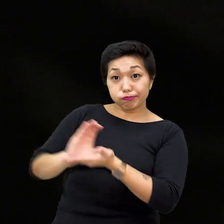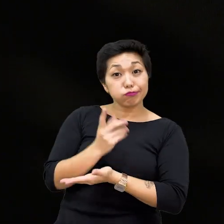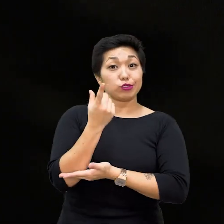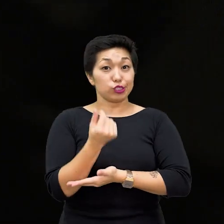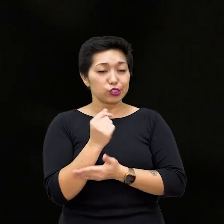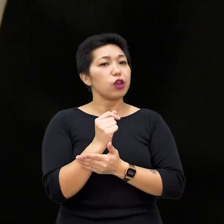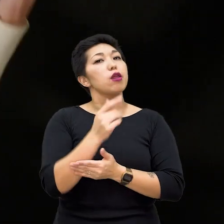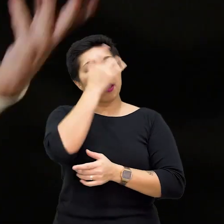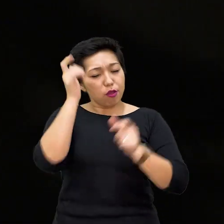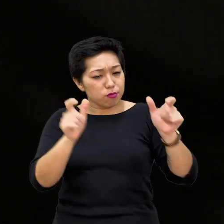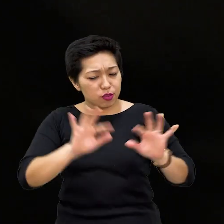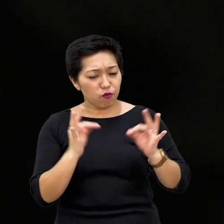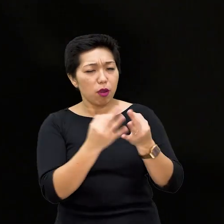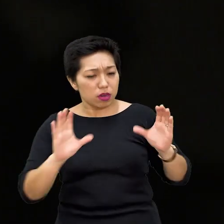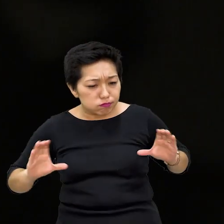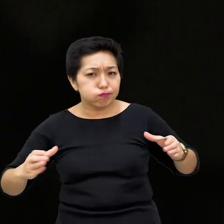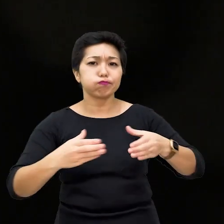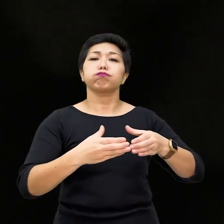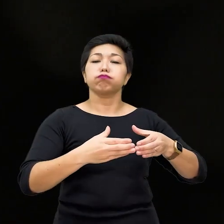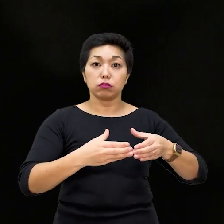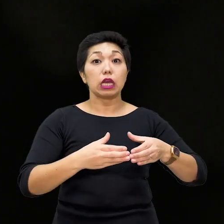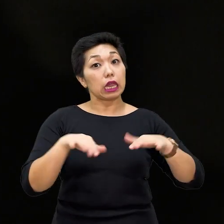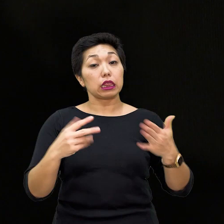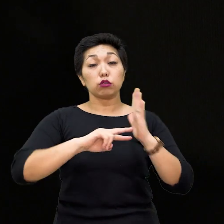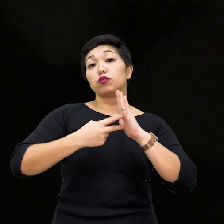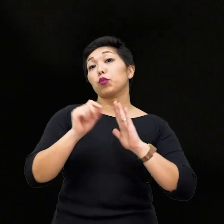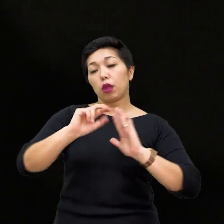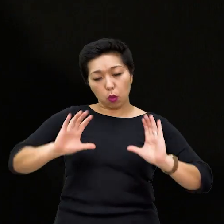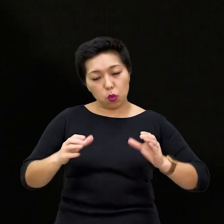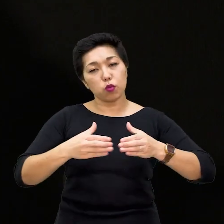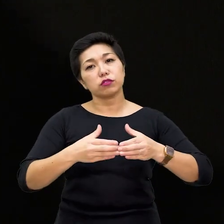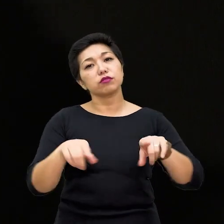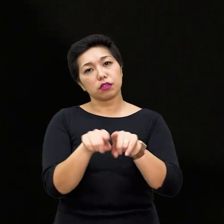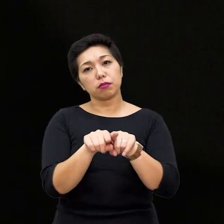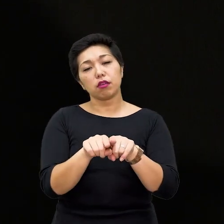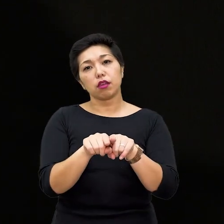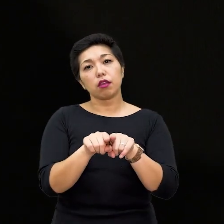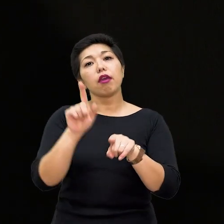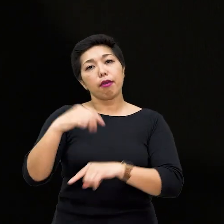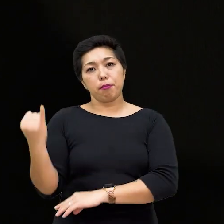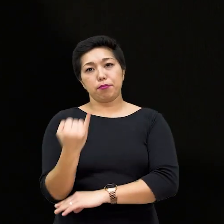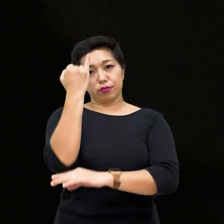mundo se reúne, que eles comemoram. Então, até para o coletivo também foi uma questão muito importante. Então,